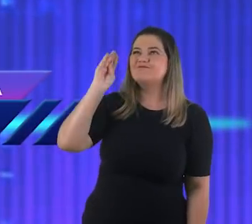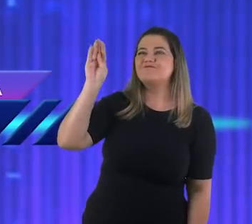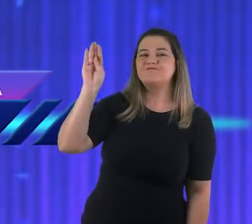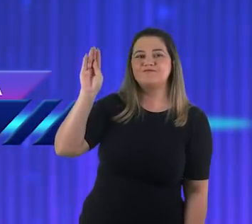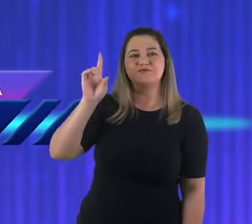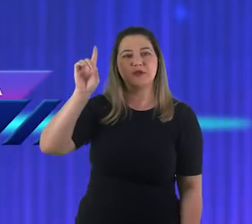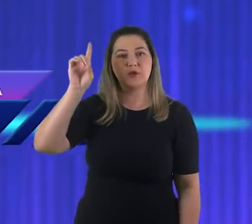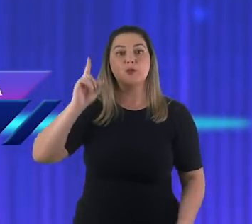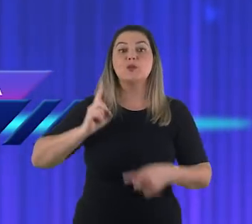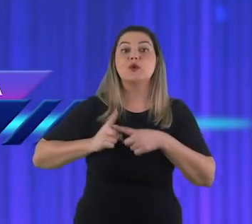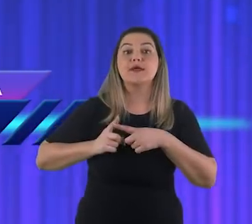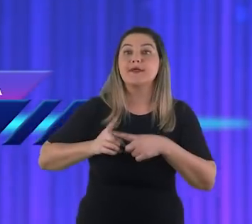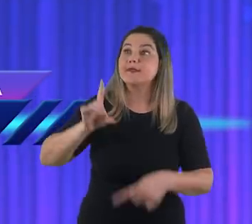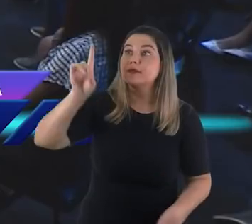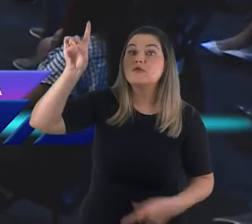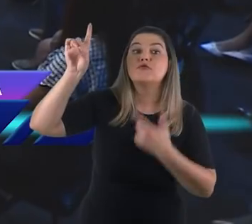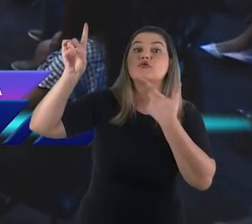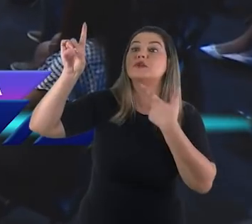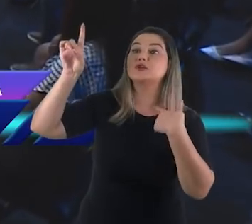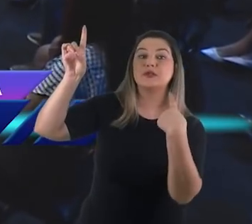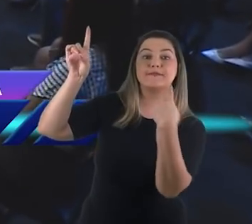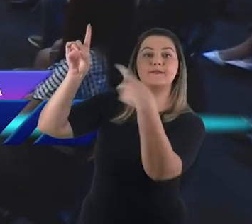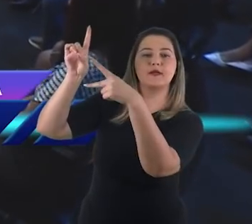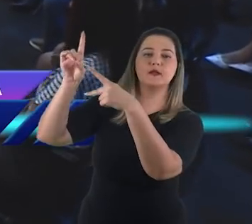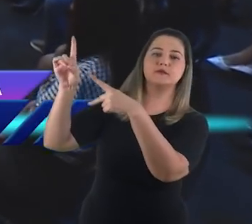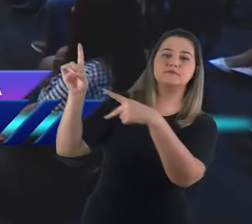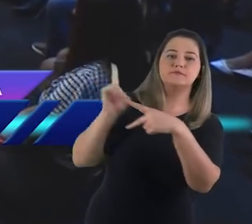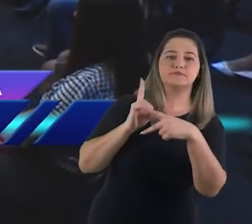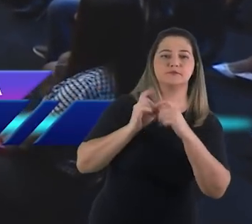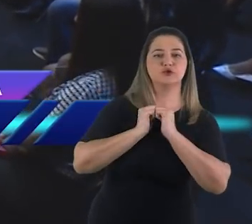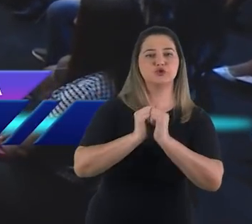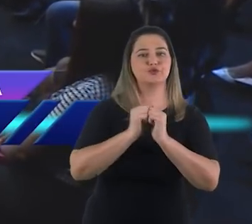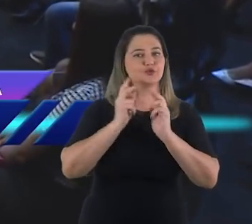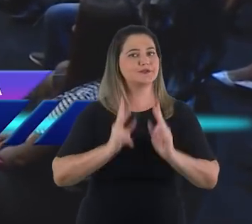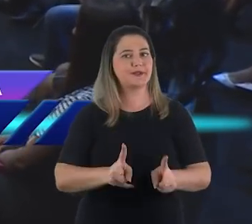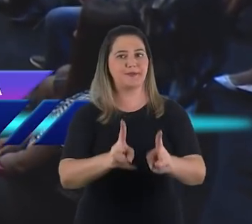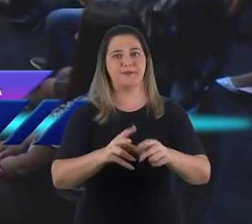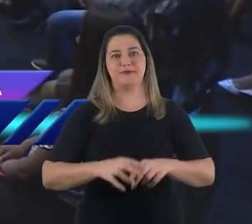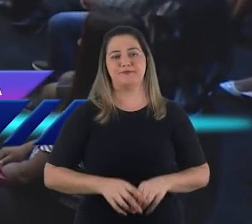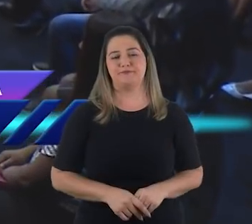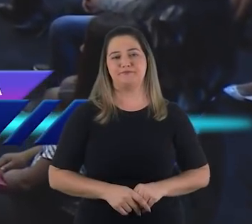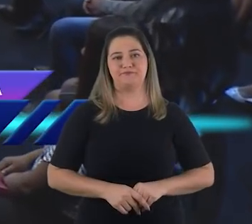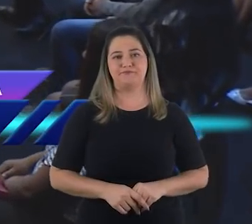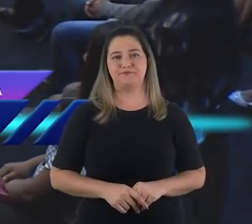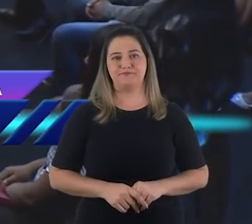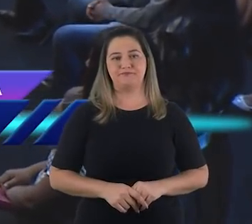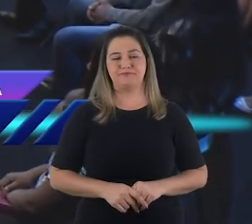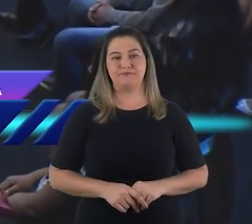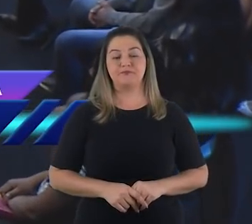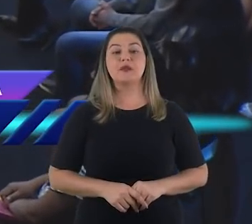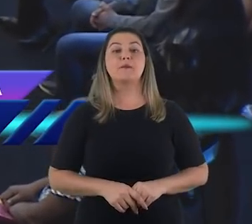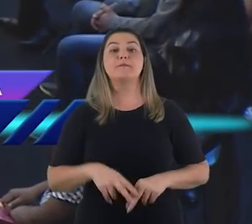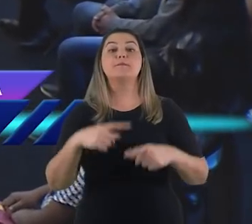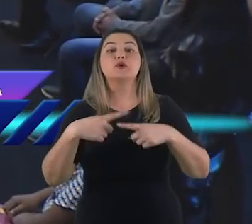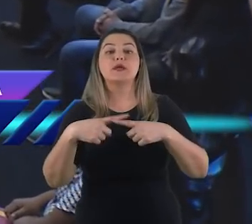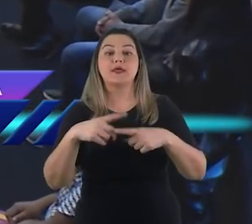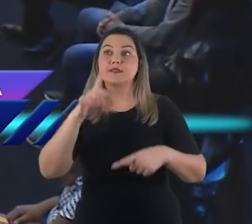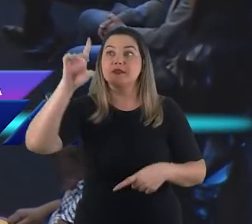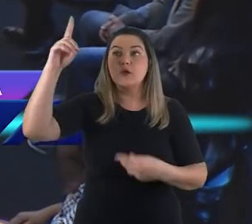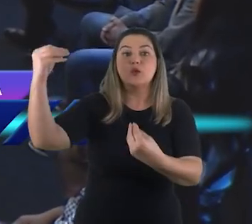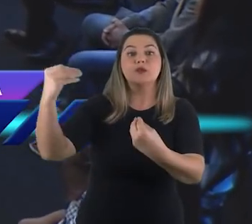sempre estará do nosso lado. Deus nos deixou uma carta, a Bíblia Sagrada. E o que é a